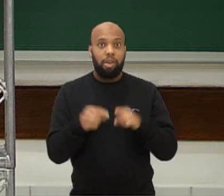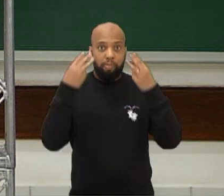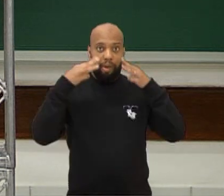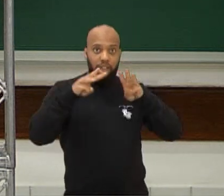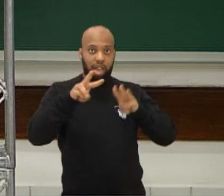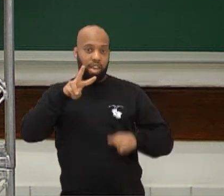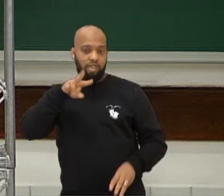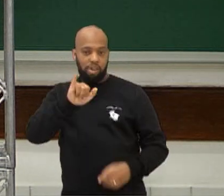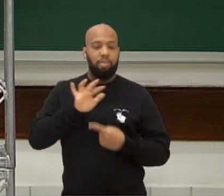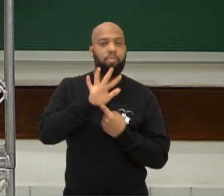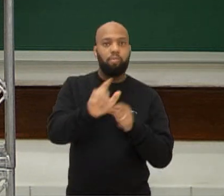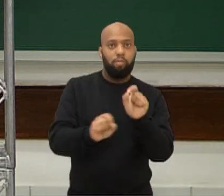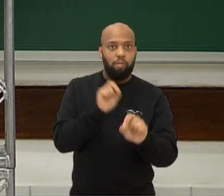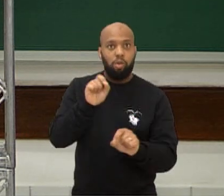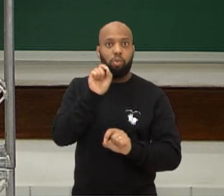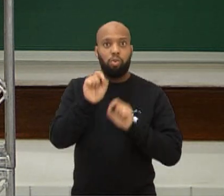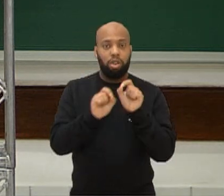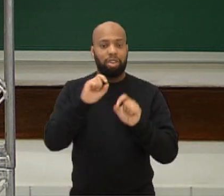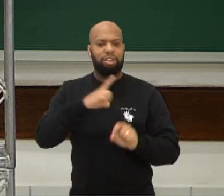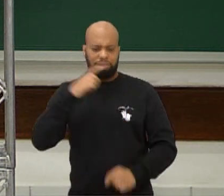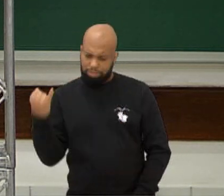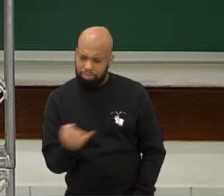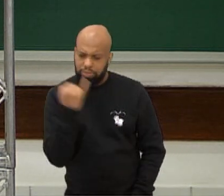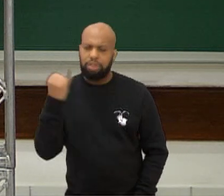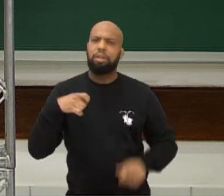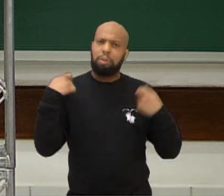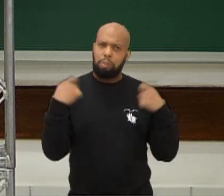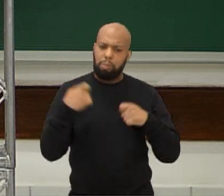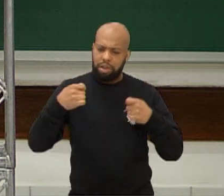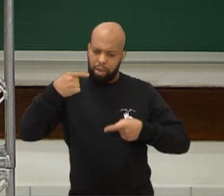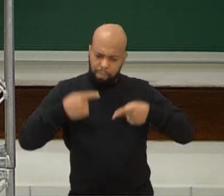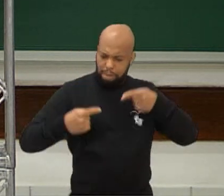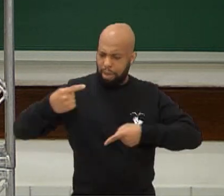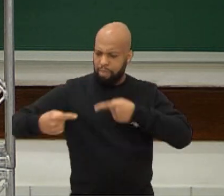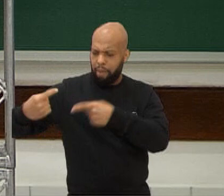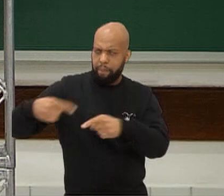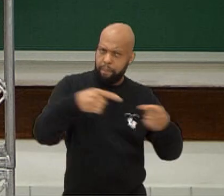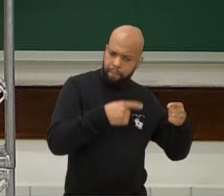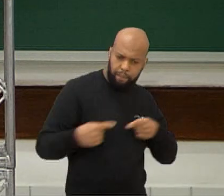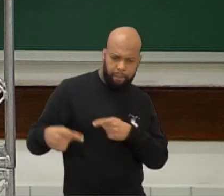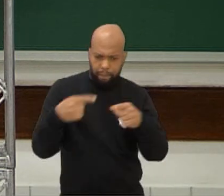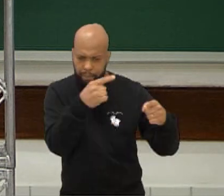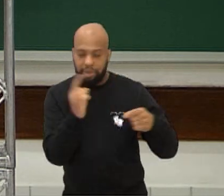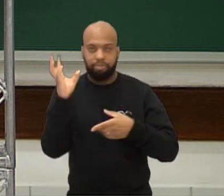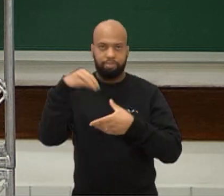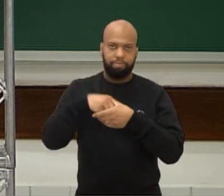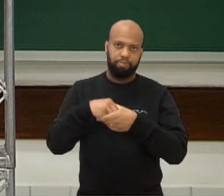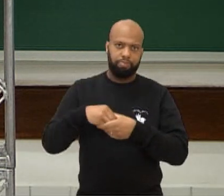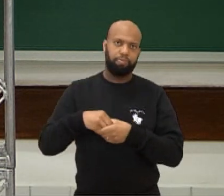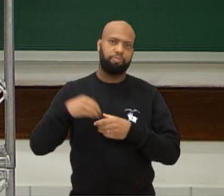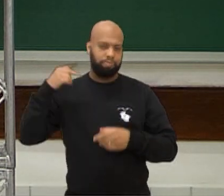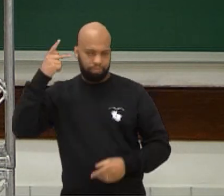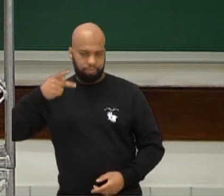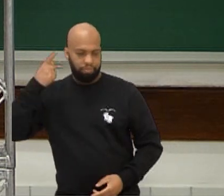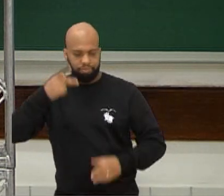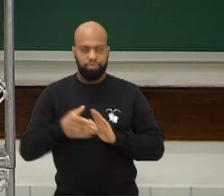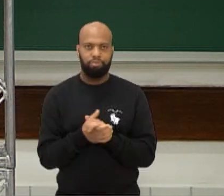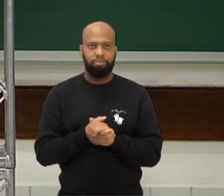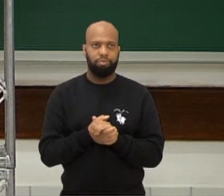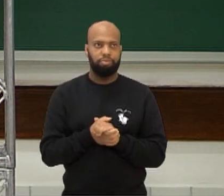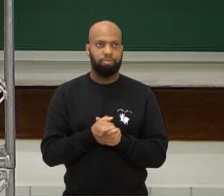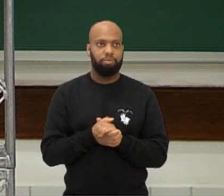destacar a importância dos conflitos para a política. Então, vamos lá. Então, no